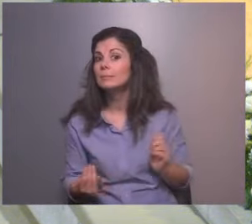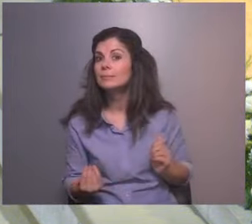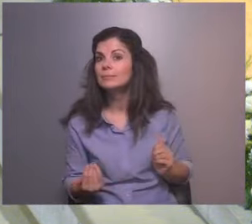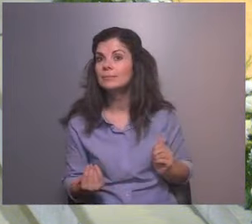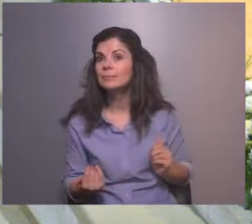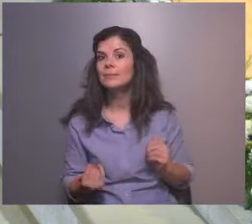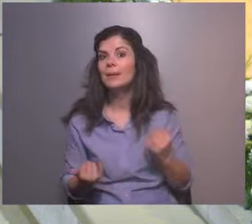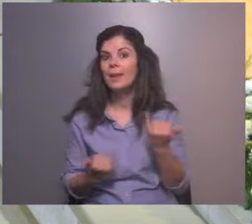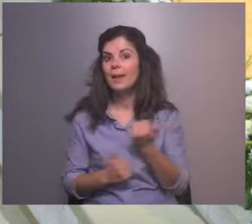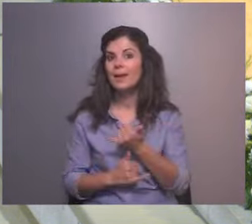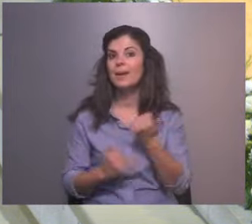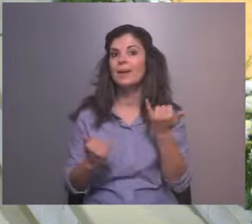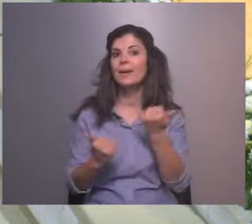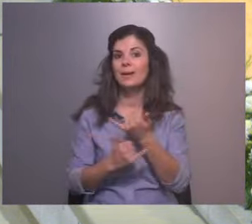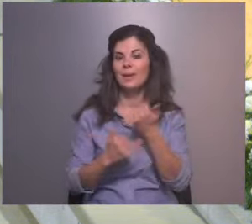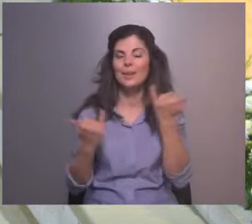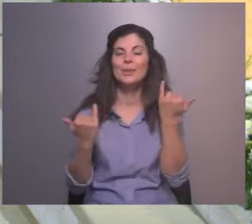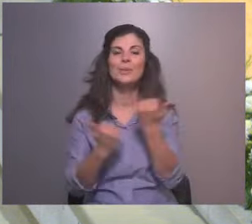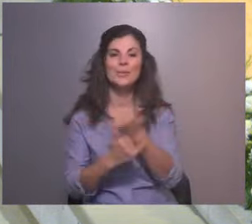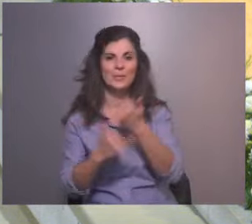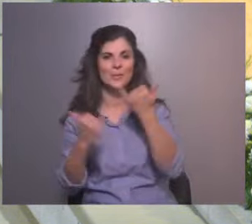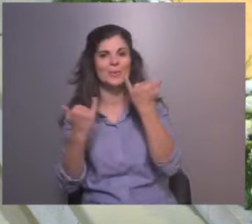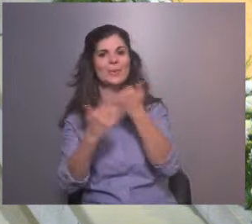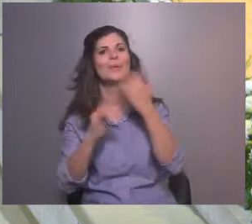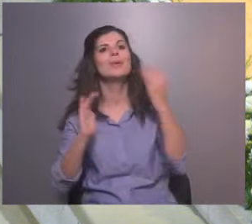aleluia.